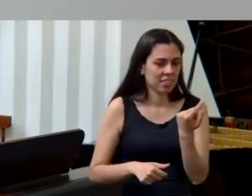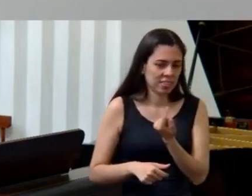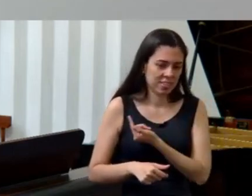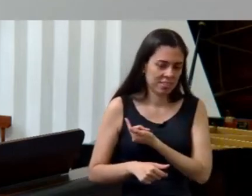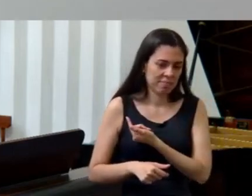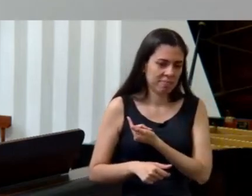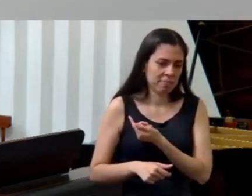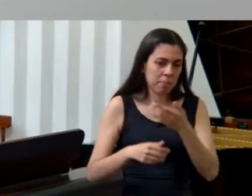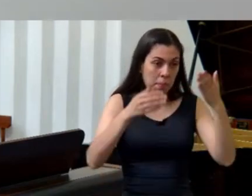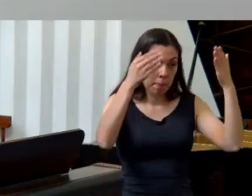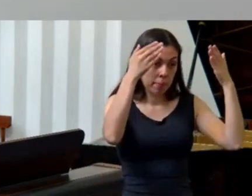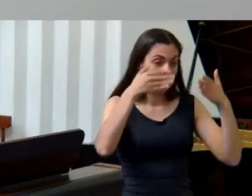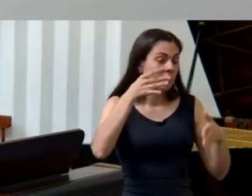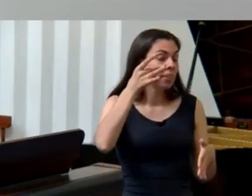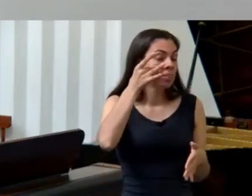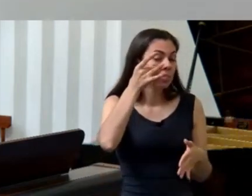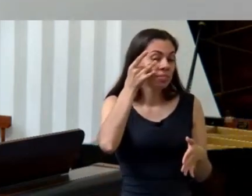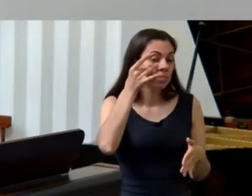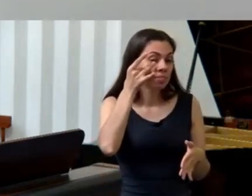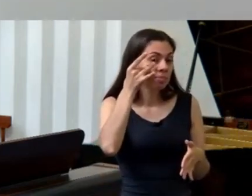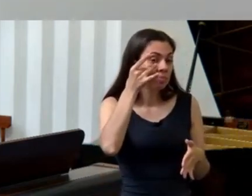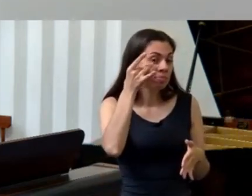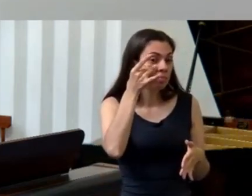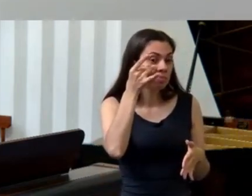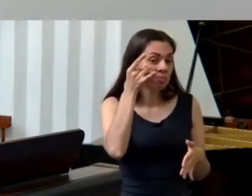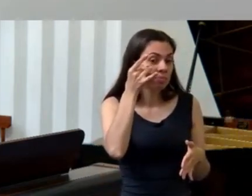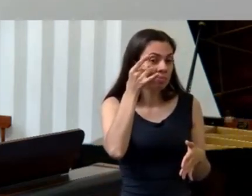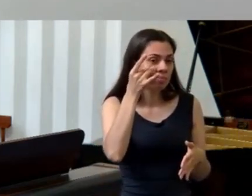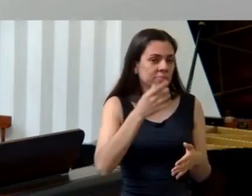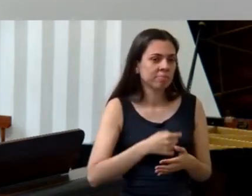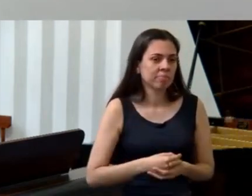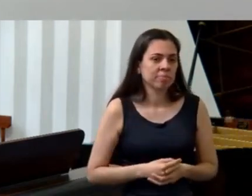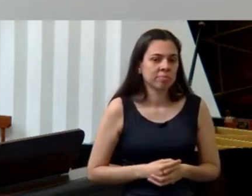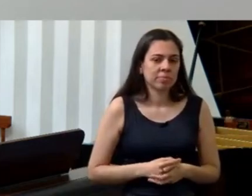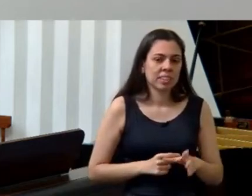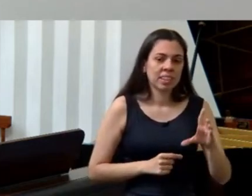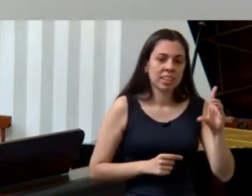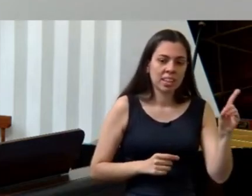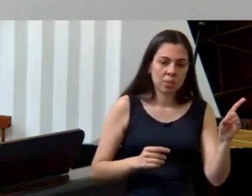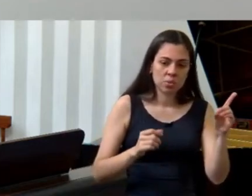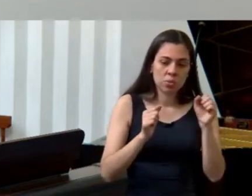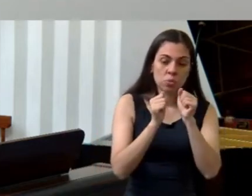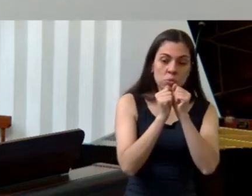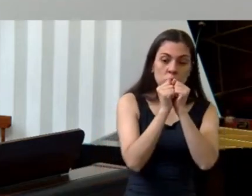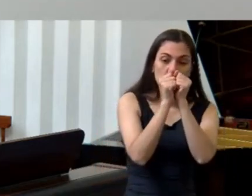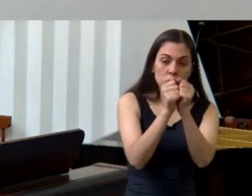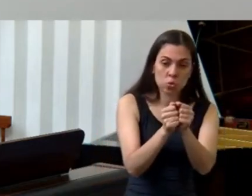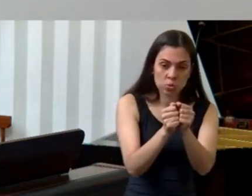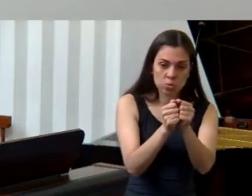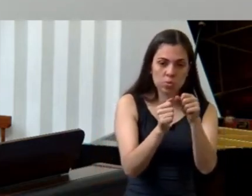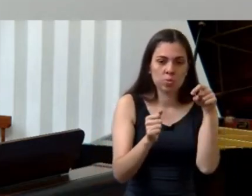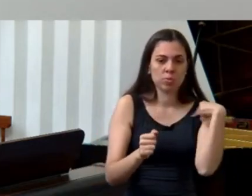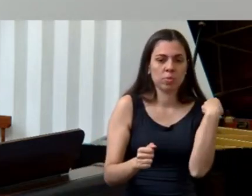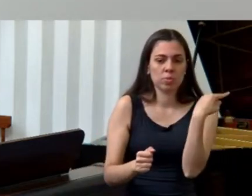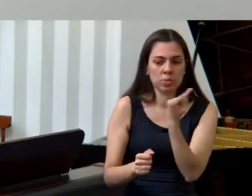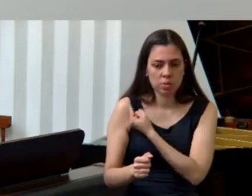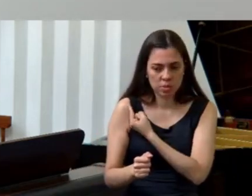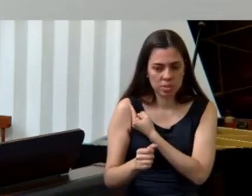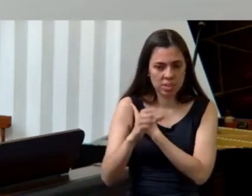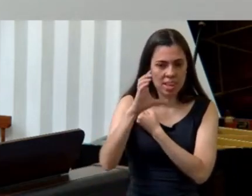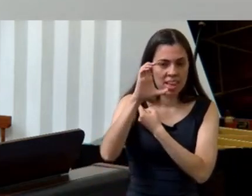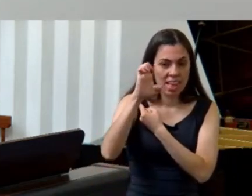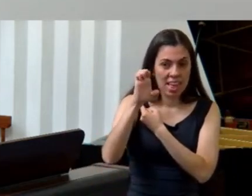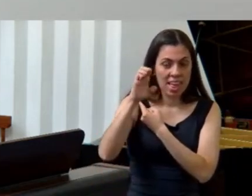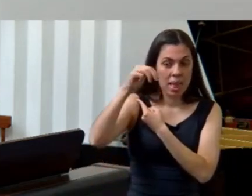Jesus, está presente na nossa vida. Ele é Emmanuel, ou Emanuel, Deus